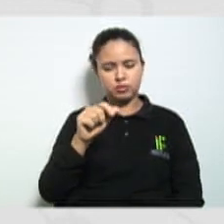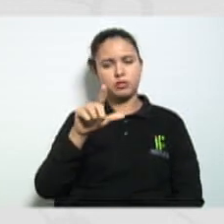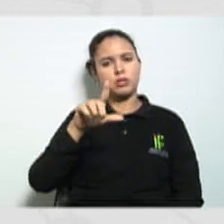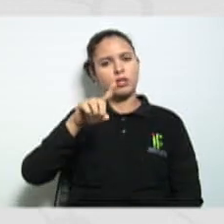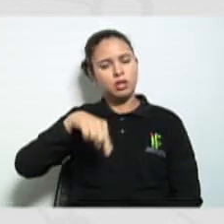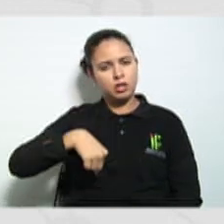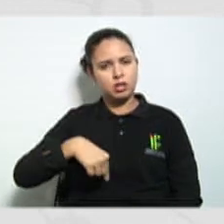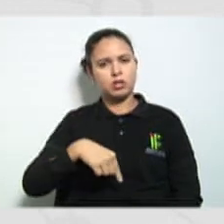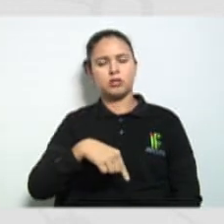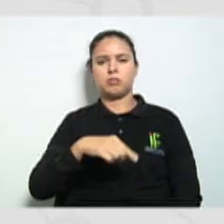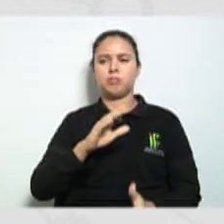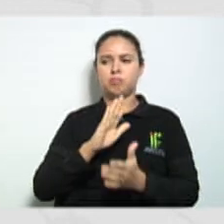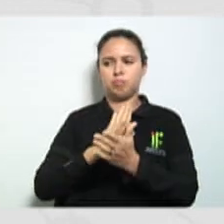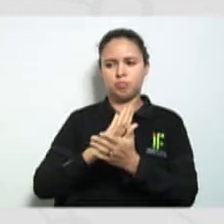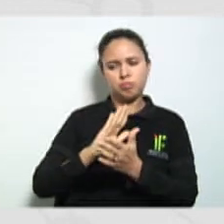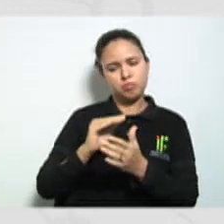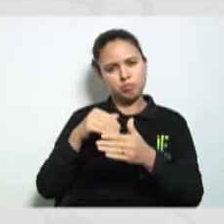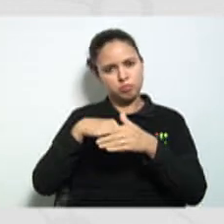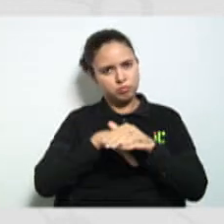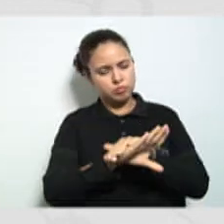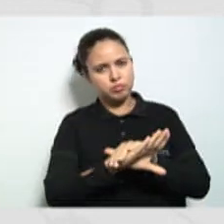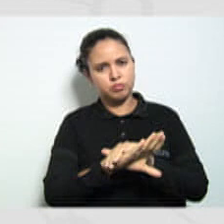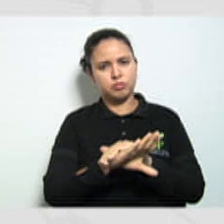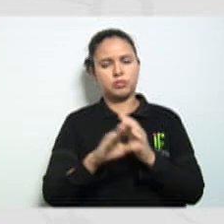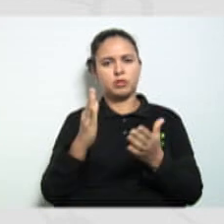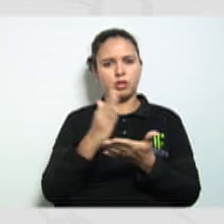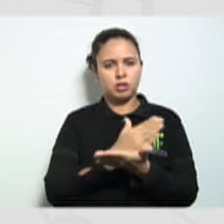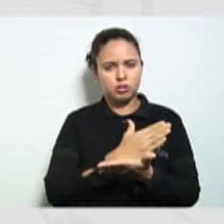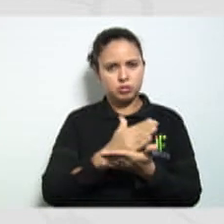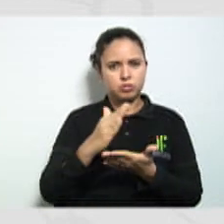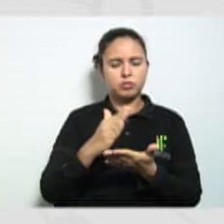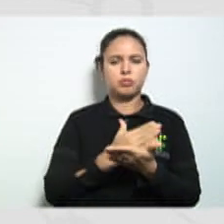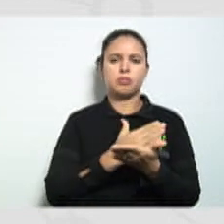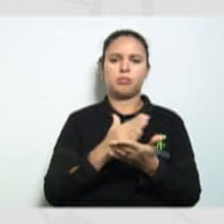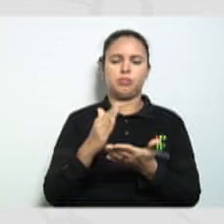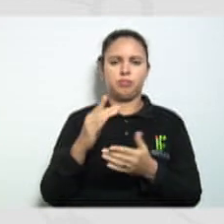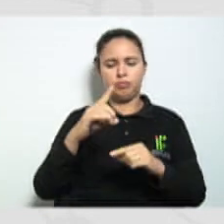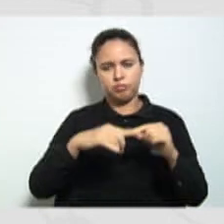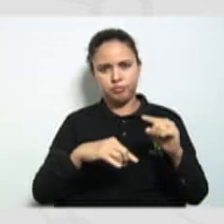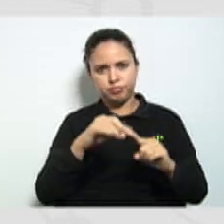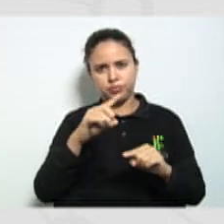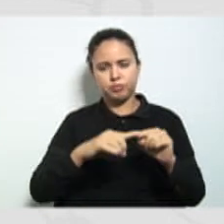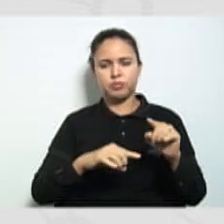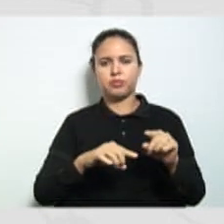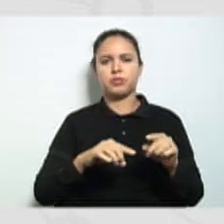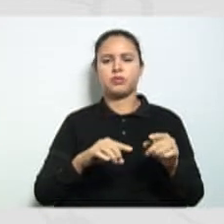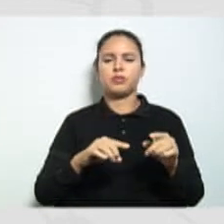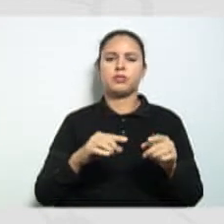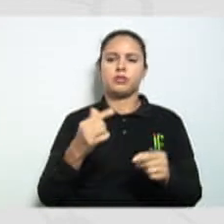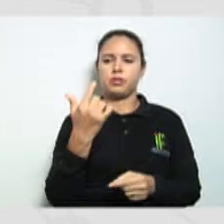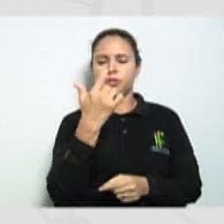Em outras, ela vai ser origem para pagar alguma conta da